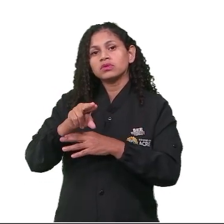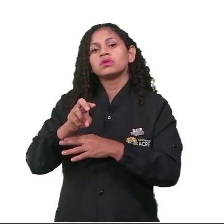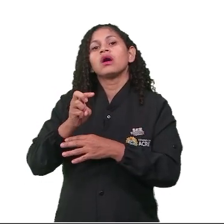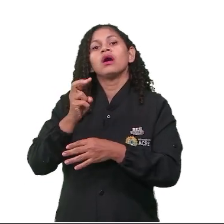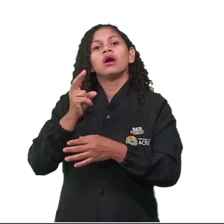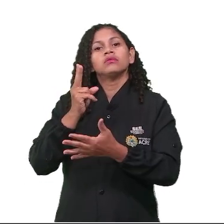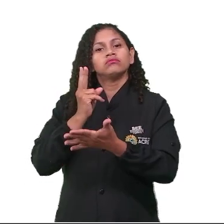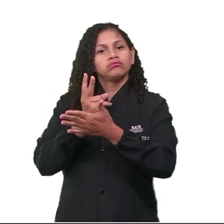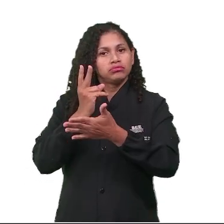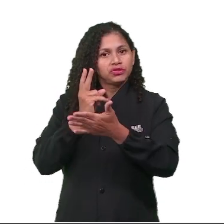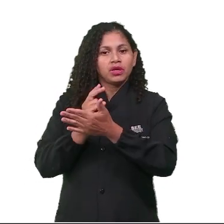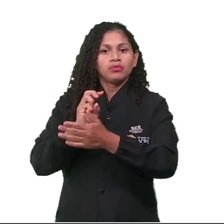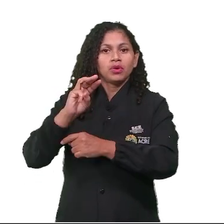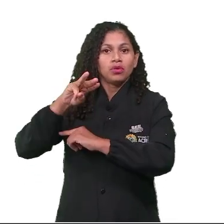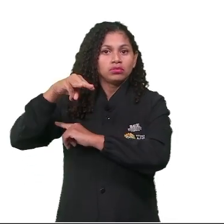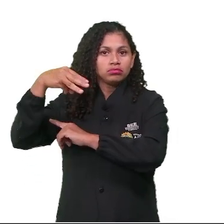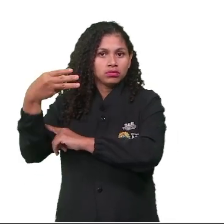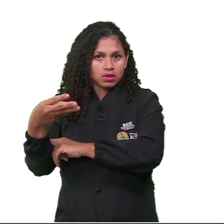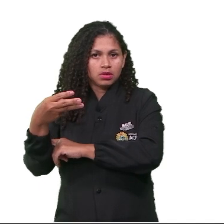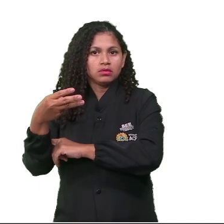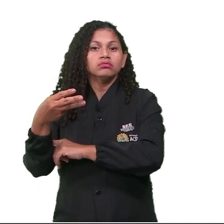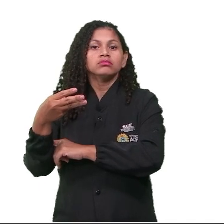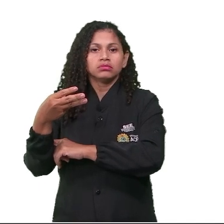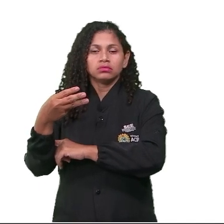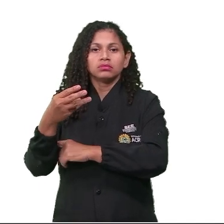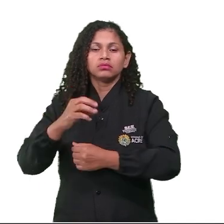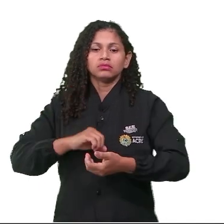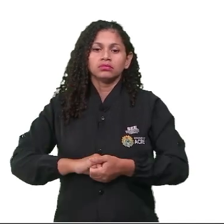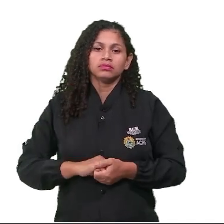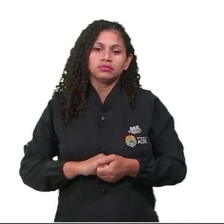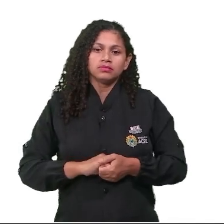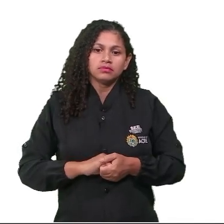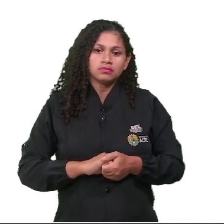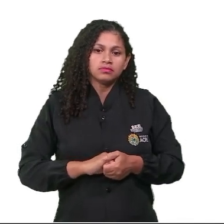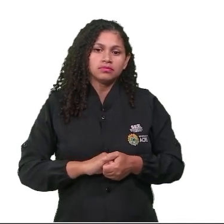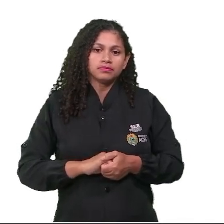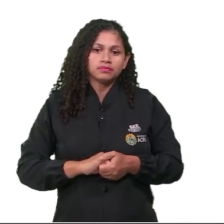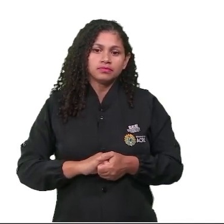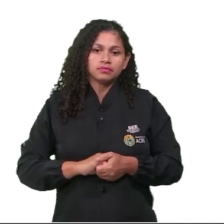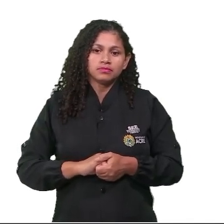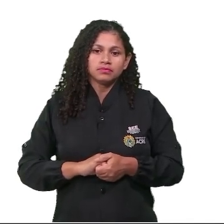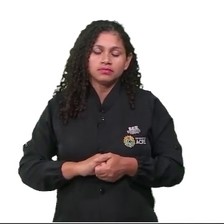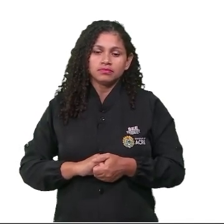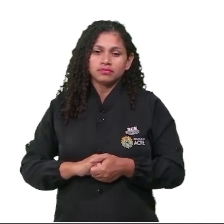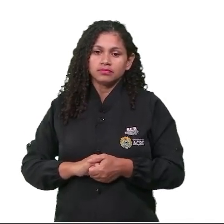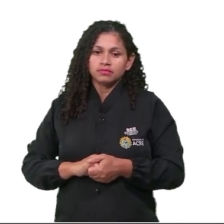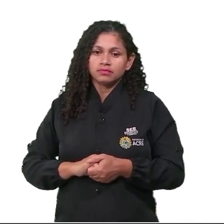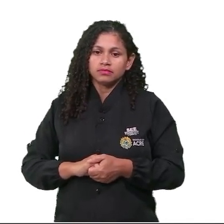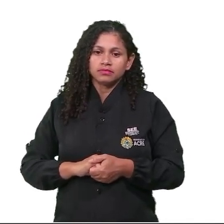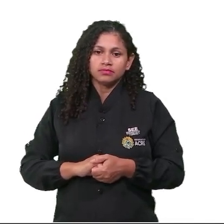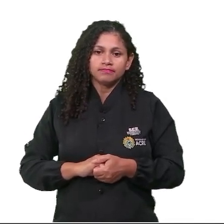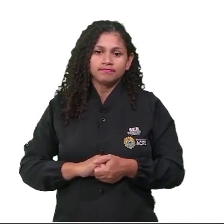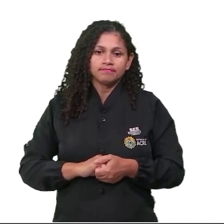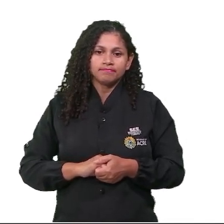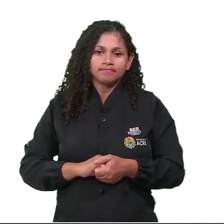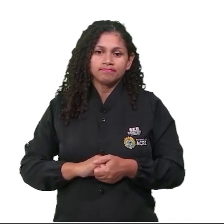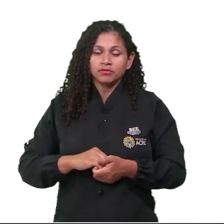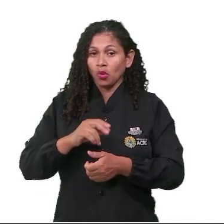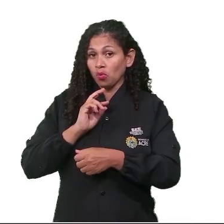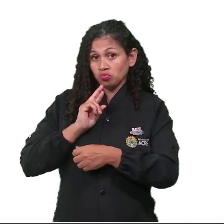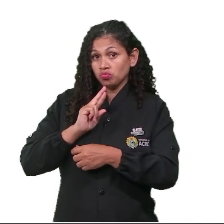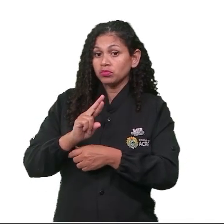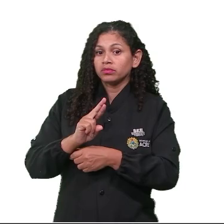centímetros cúbicos, metros cúbicos, milímetros cúbicos, quilômetros cúbicos. Tudo bem? Mas aqui é a